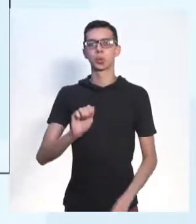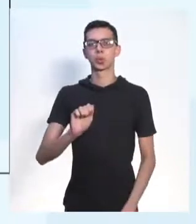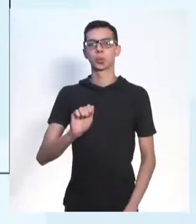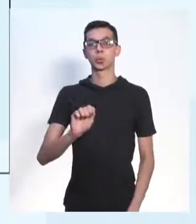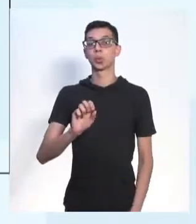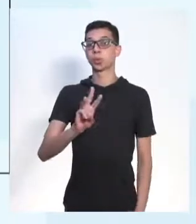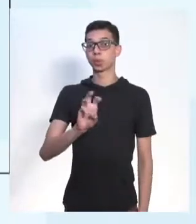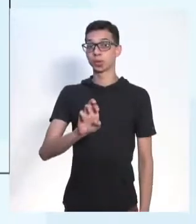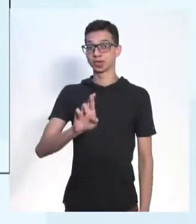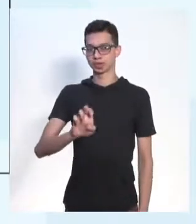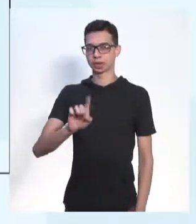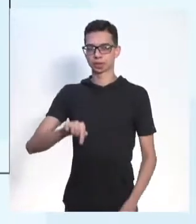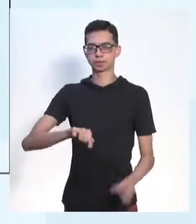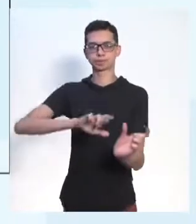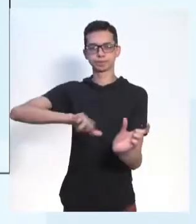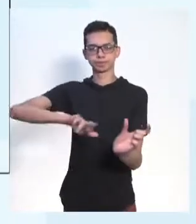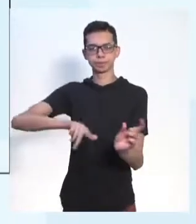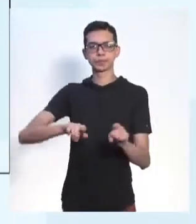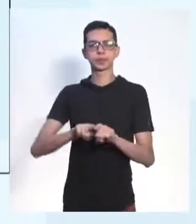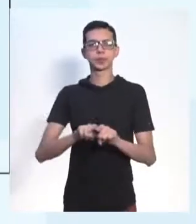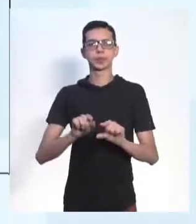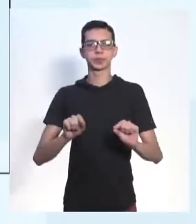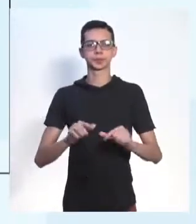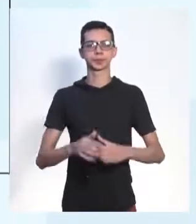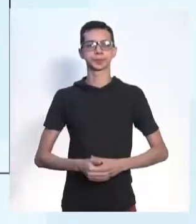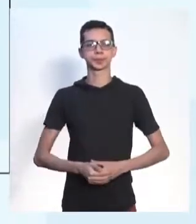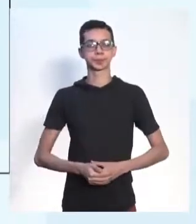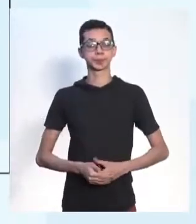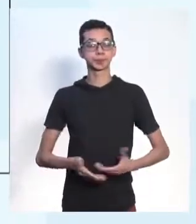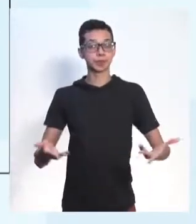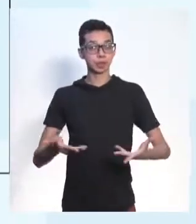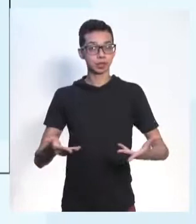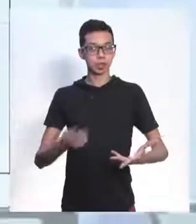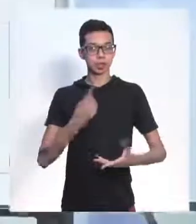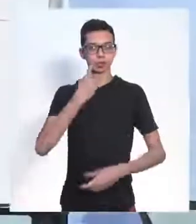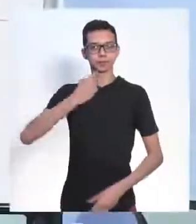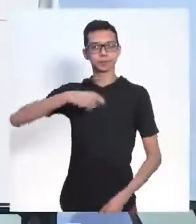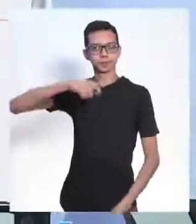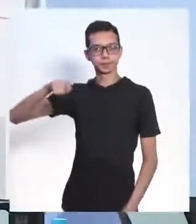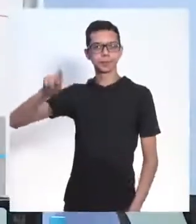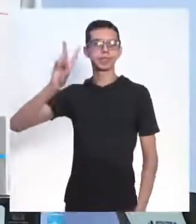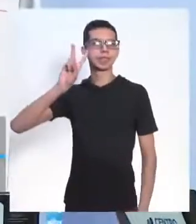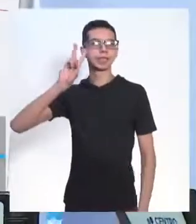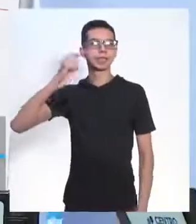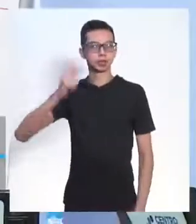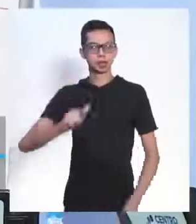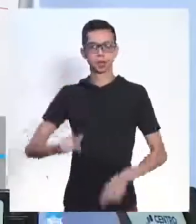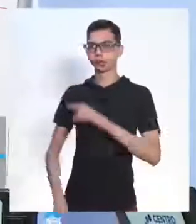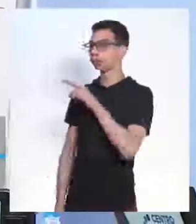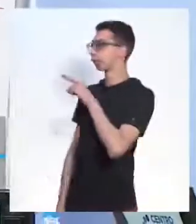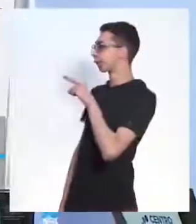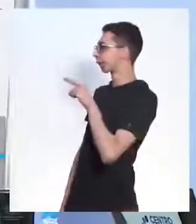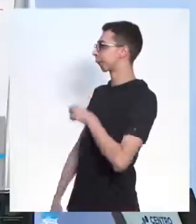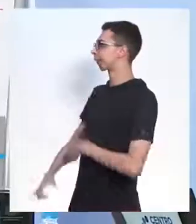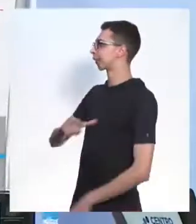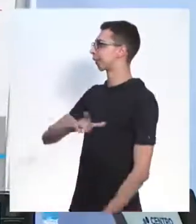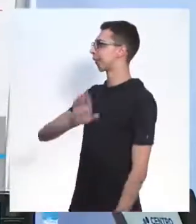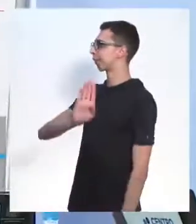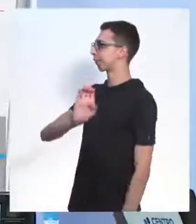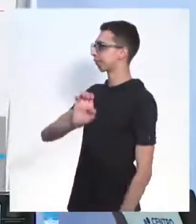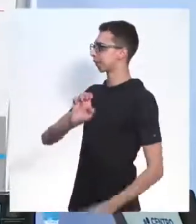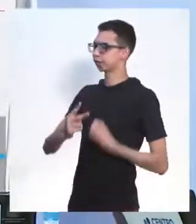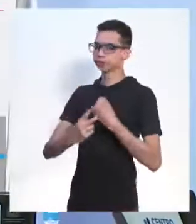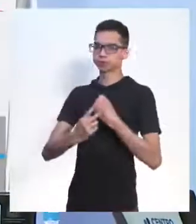para simple past e é o auxiliary verb. Vamos ver aqui no flip chart só para a gente relembrar então. Você tem aqui o verbo be,